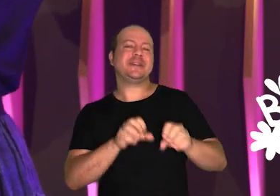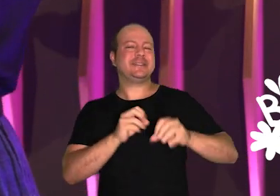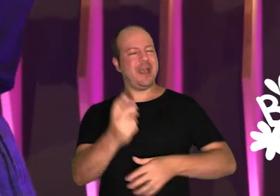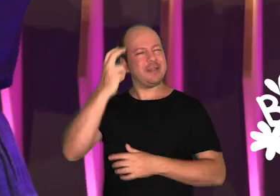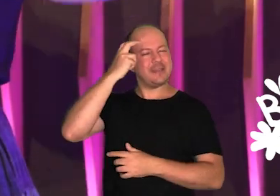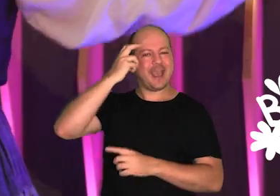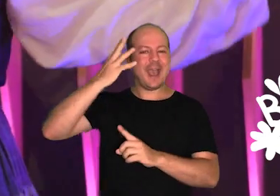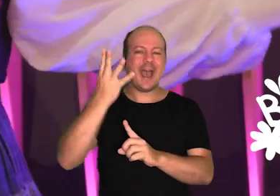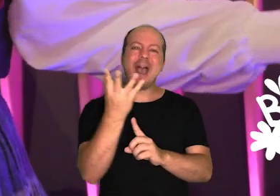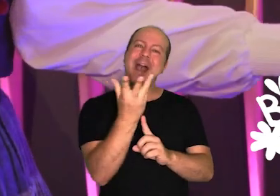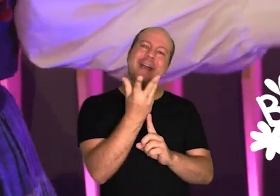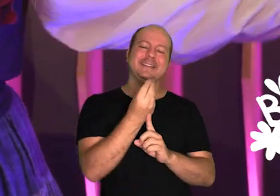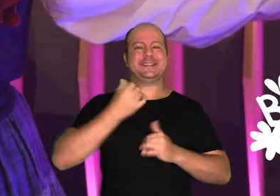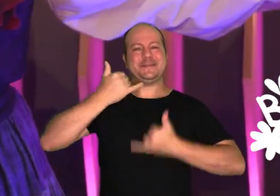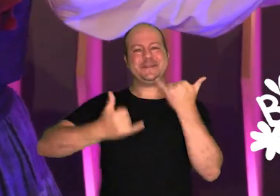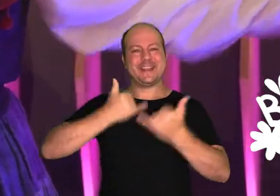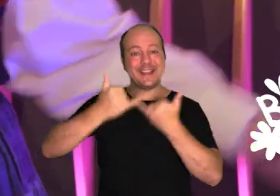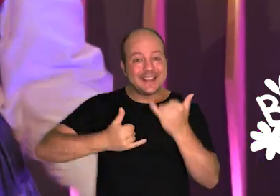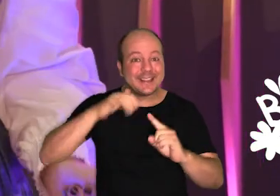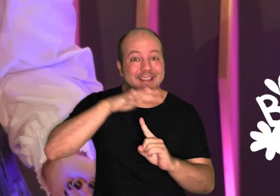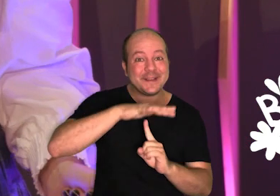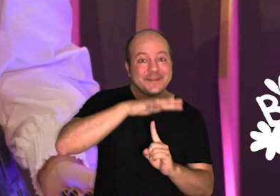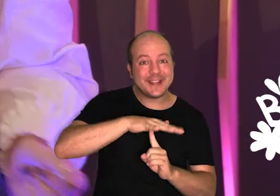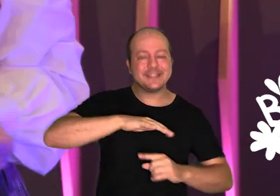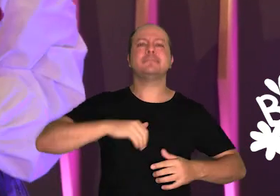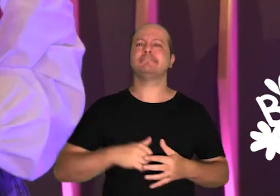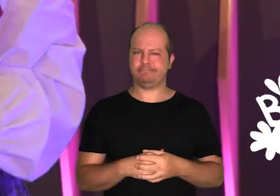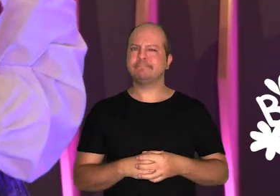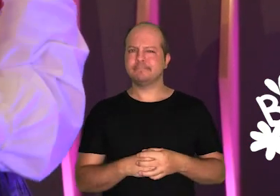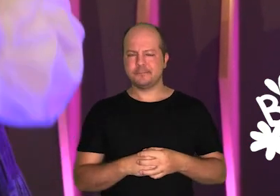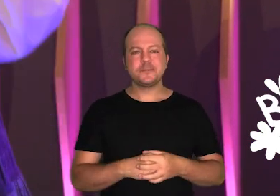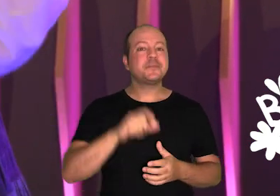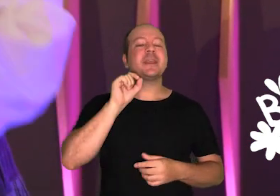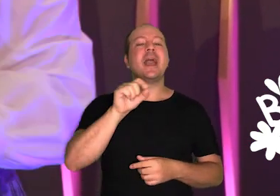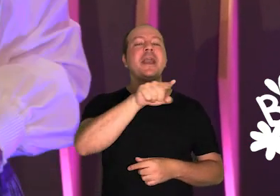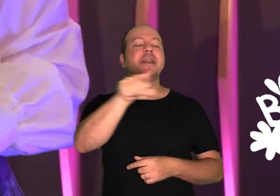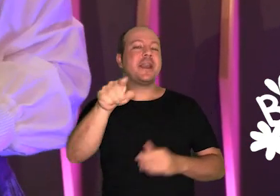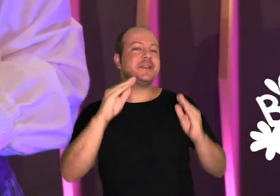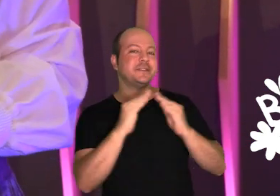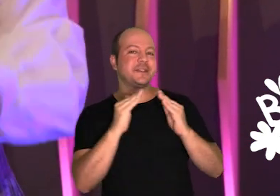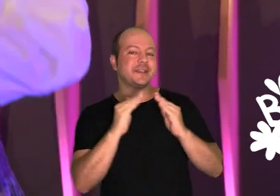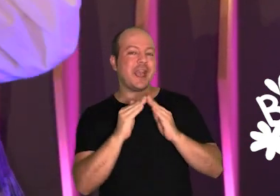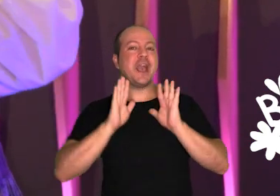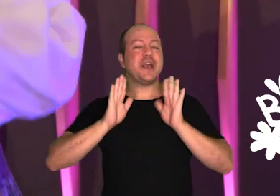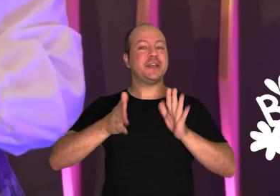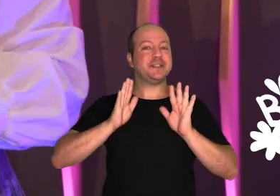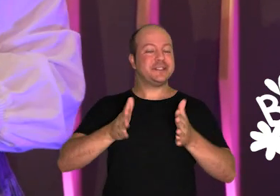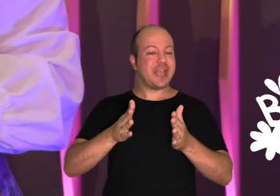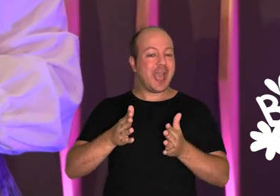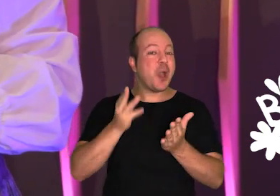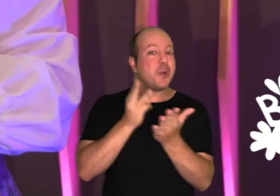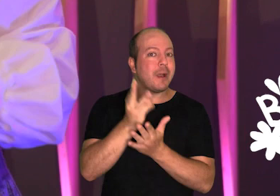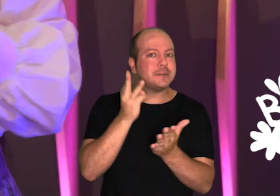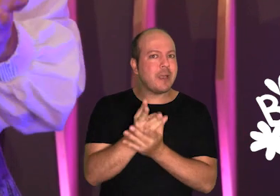cultura, arte e também brincando na praça. Aliás, quem aí de casa já contou nos